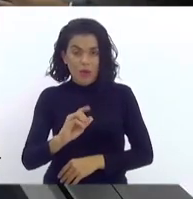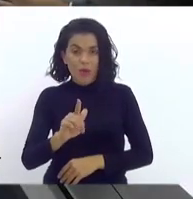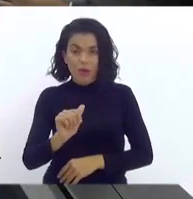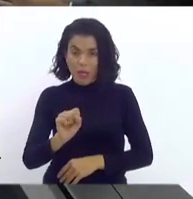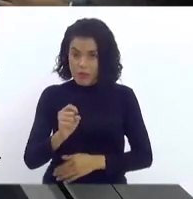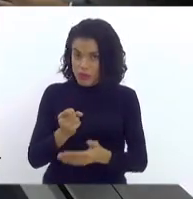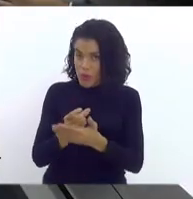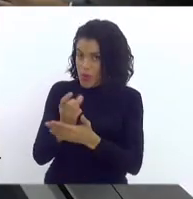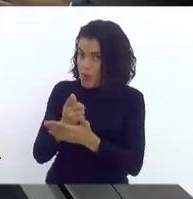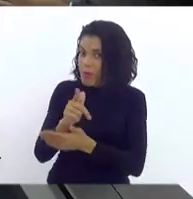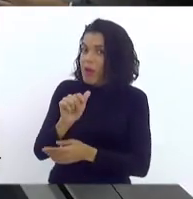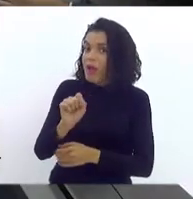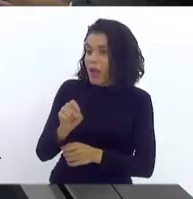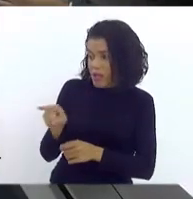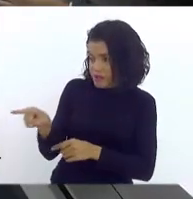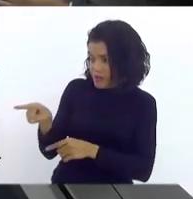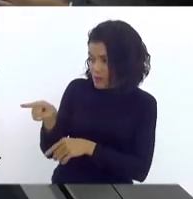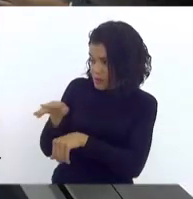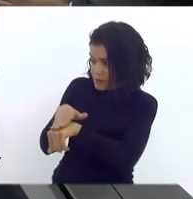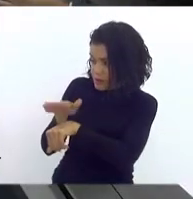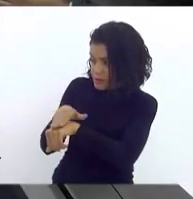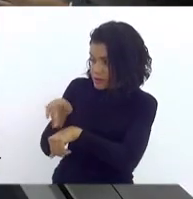gás de vocês, né? A molécula de vocês.